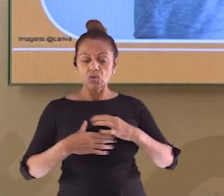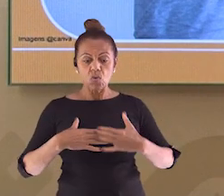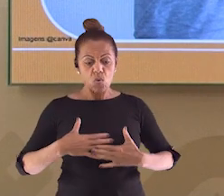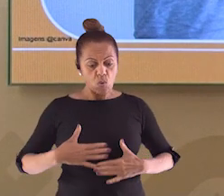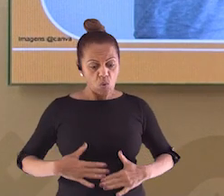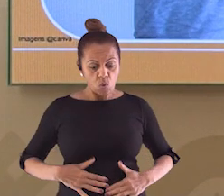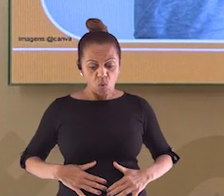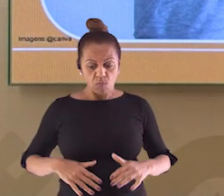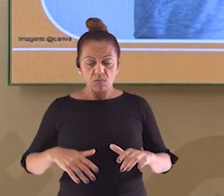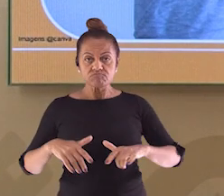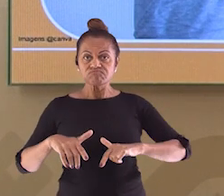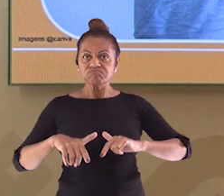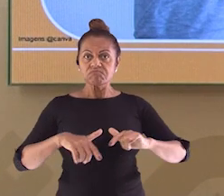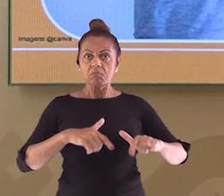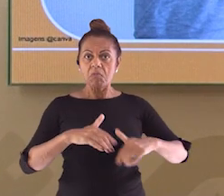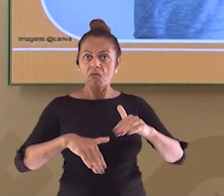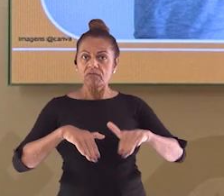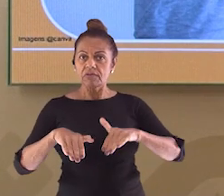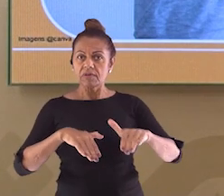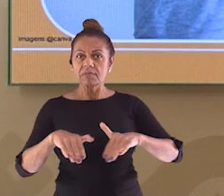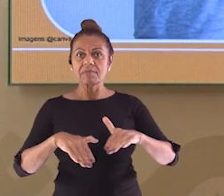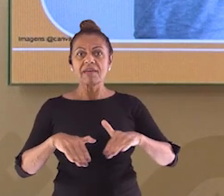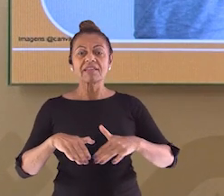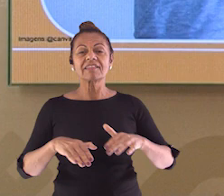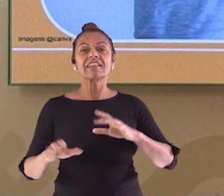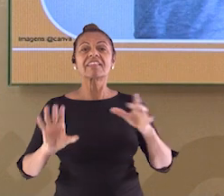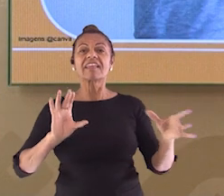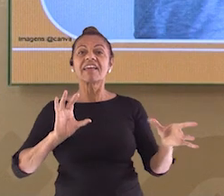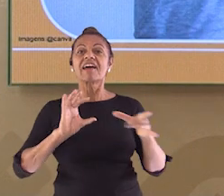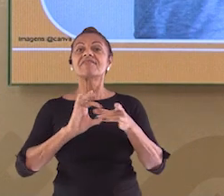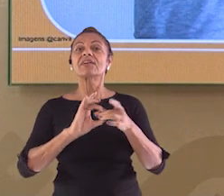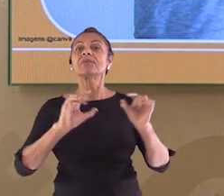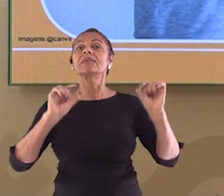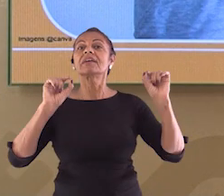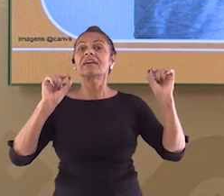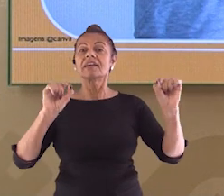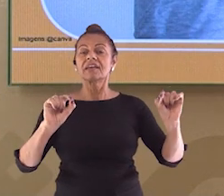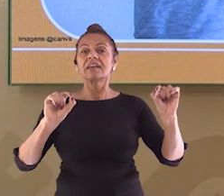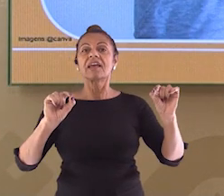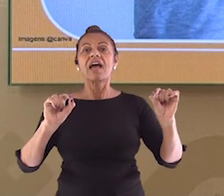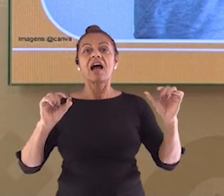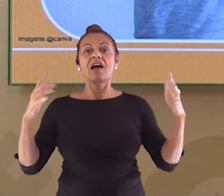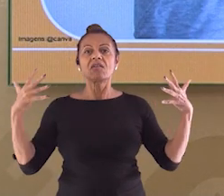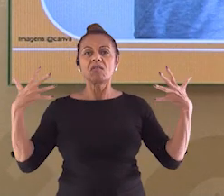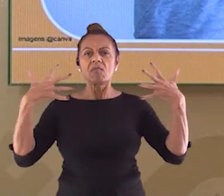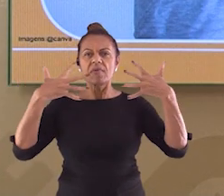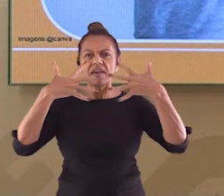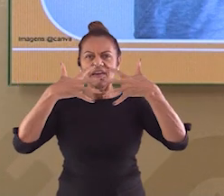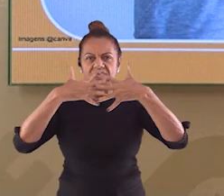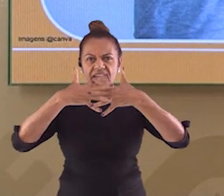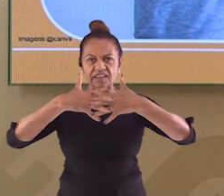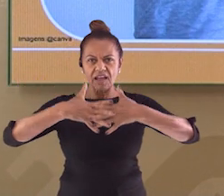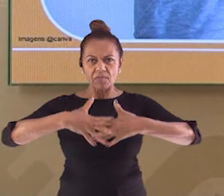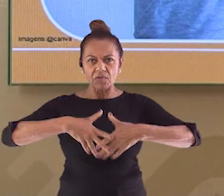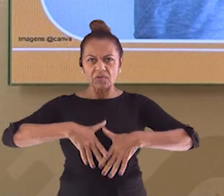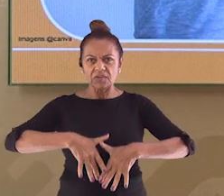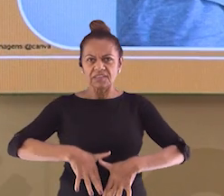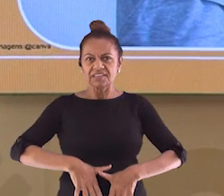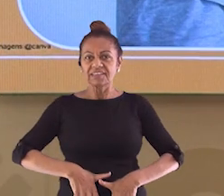nosso metabolismo. E é graças ao metabolismo que as células elas crescem e se